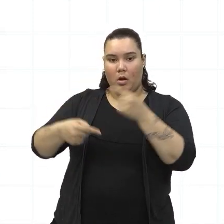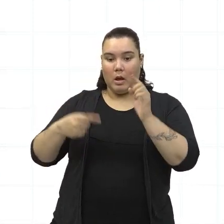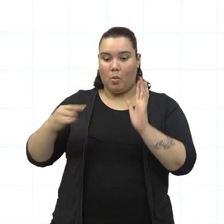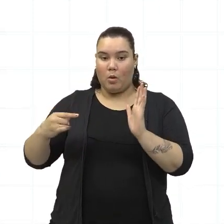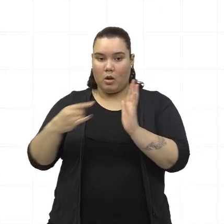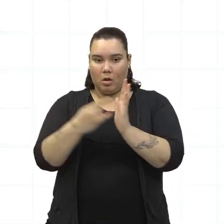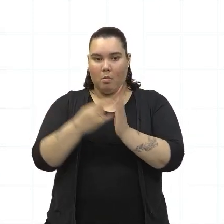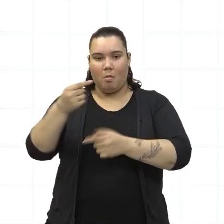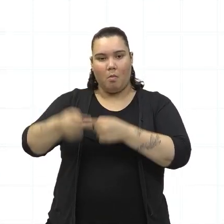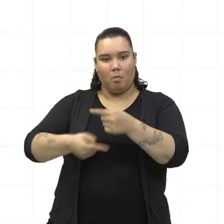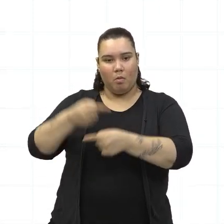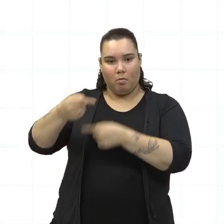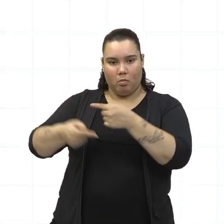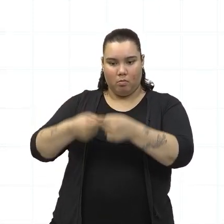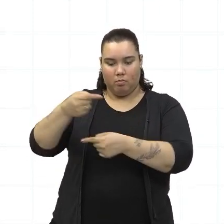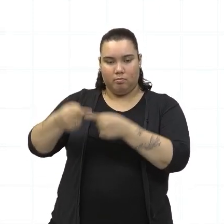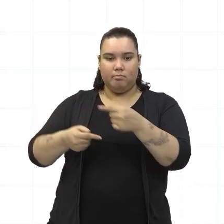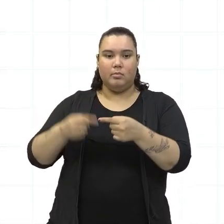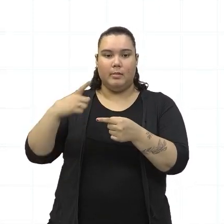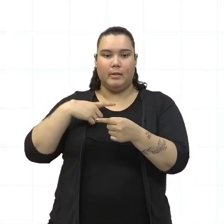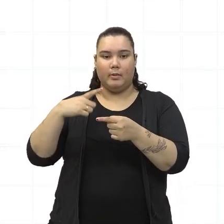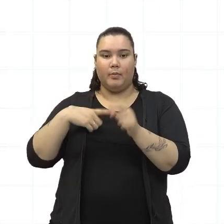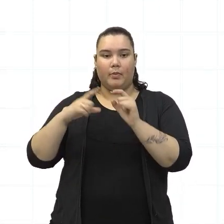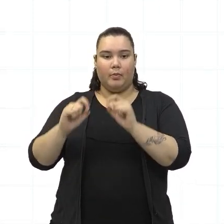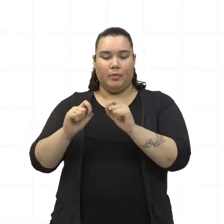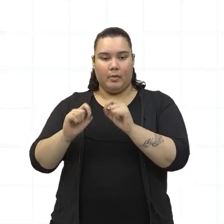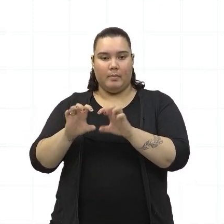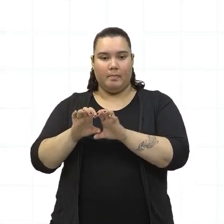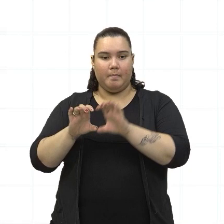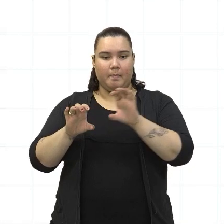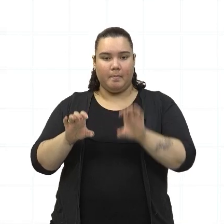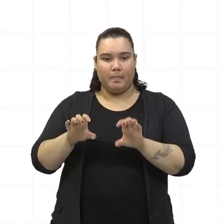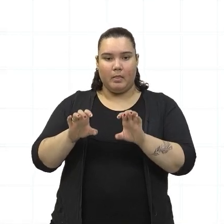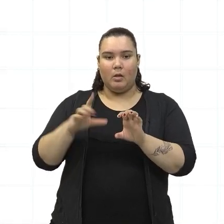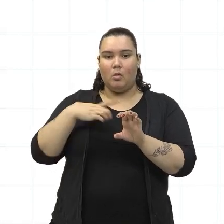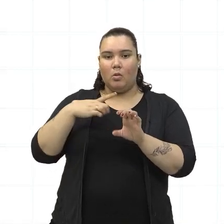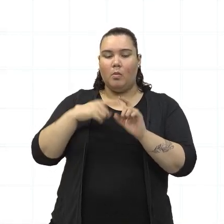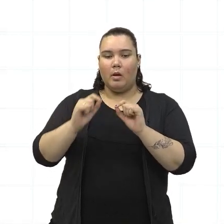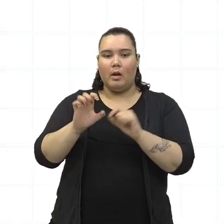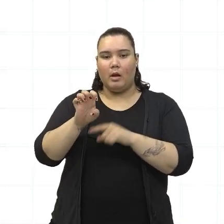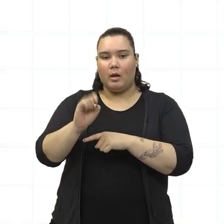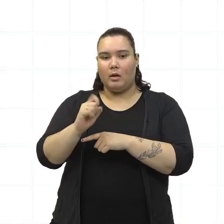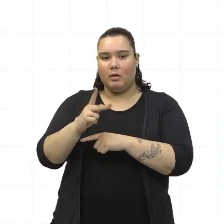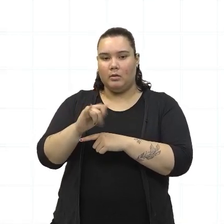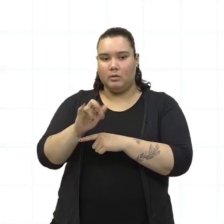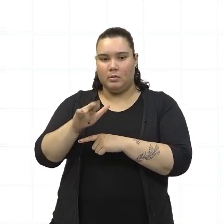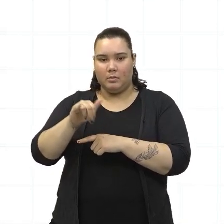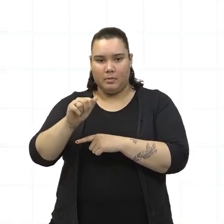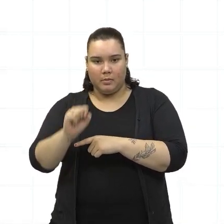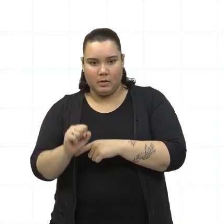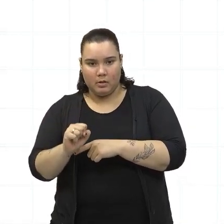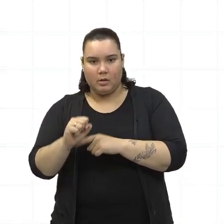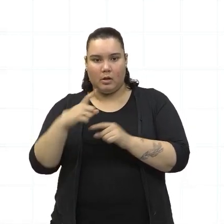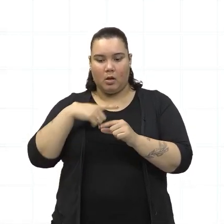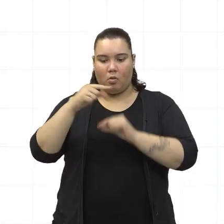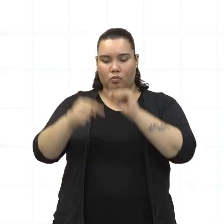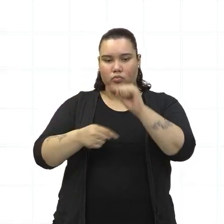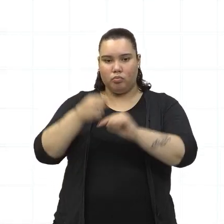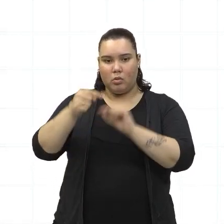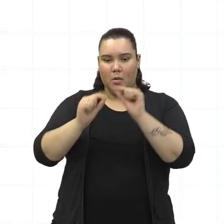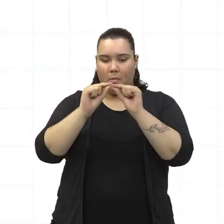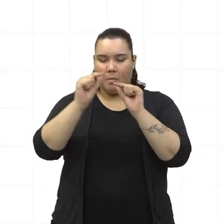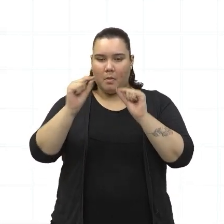ela. Do lado desse ímã, nós temos aí algumas espiras. E esses pontinhos azuis são os